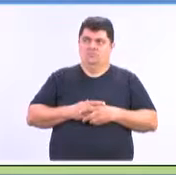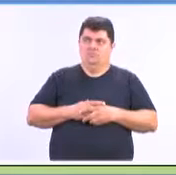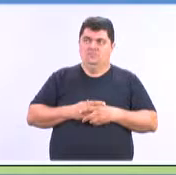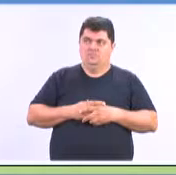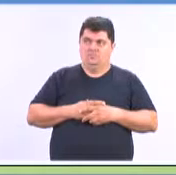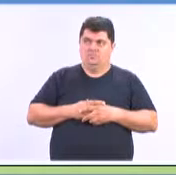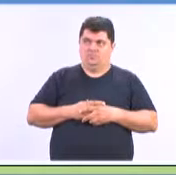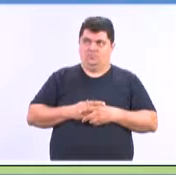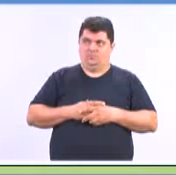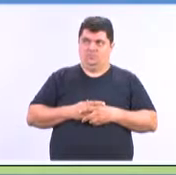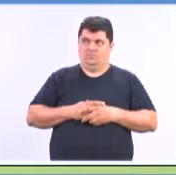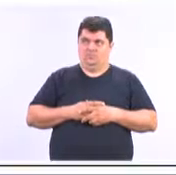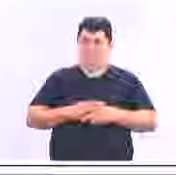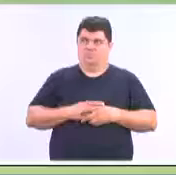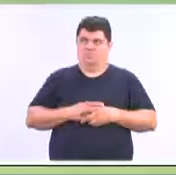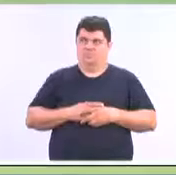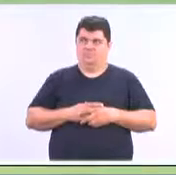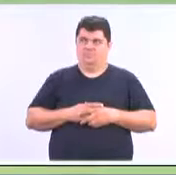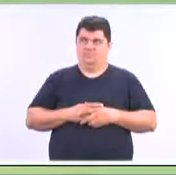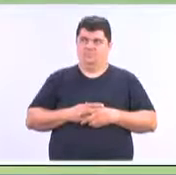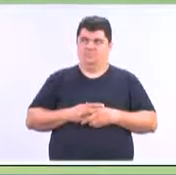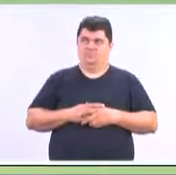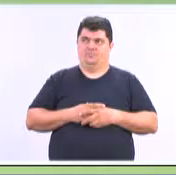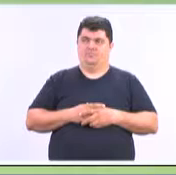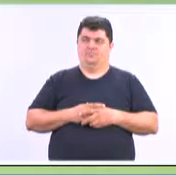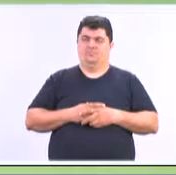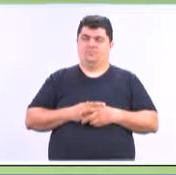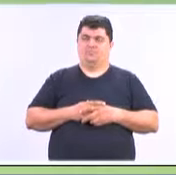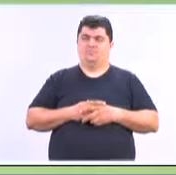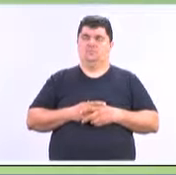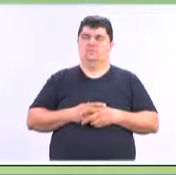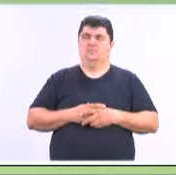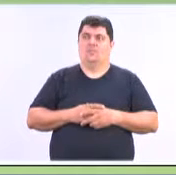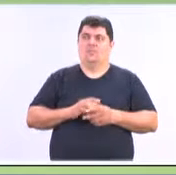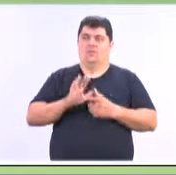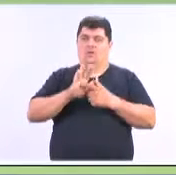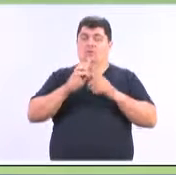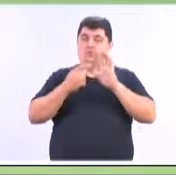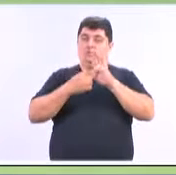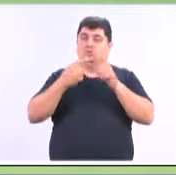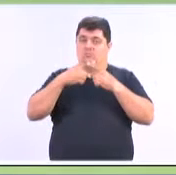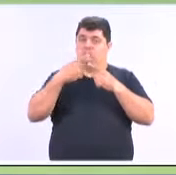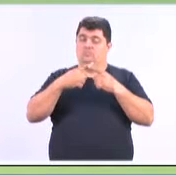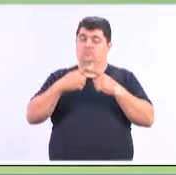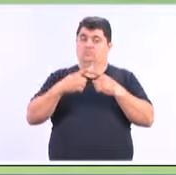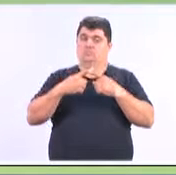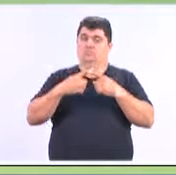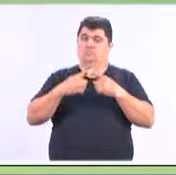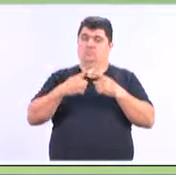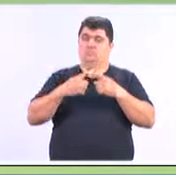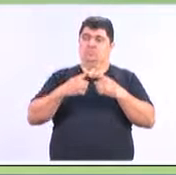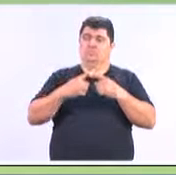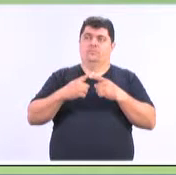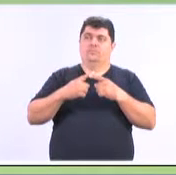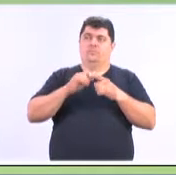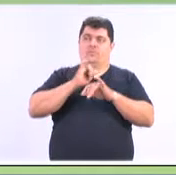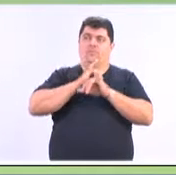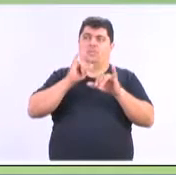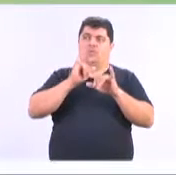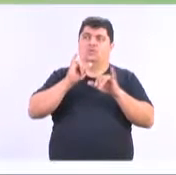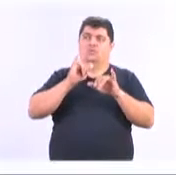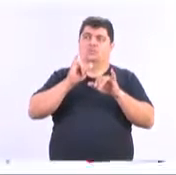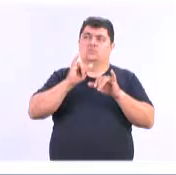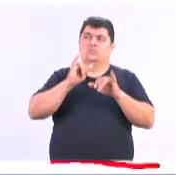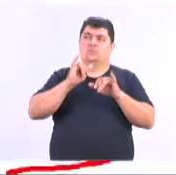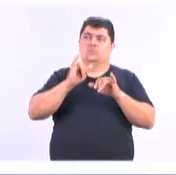montou só para a gente ficar mais tranquilo com relação a isso. A gente responde essa questão a partir